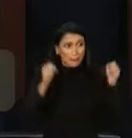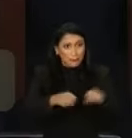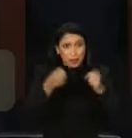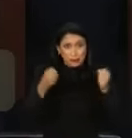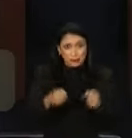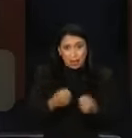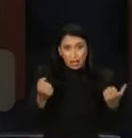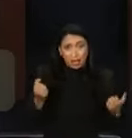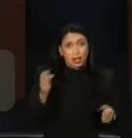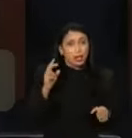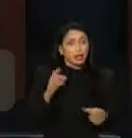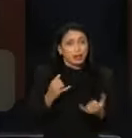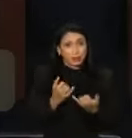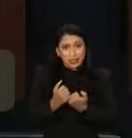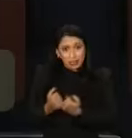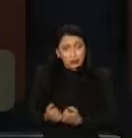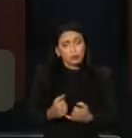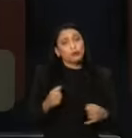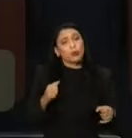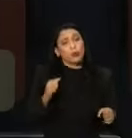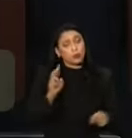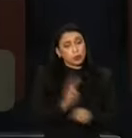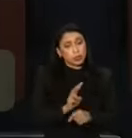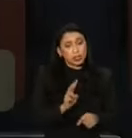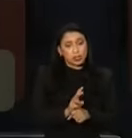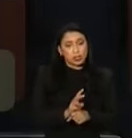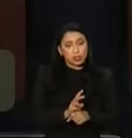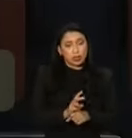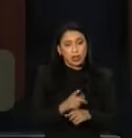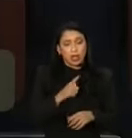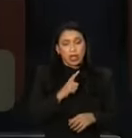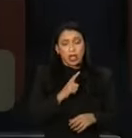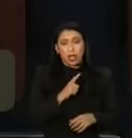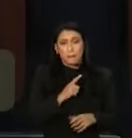tombados, não eram, em sua maioria, inimputáveis.